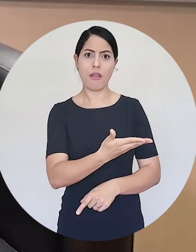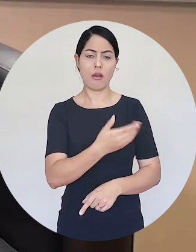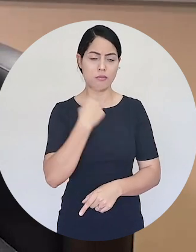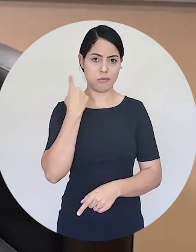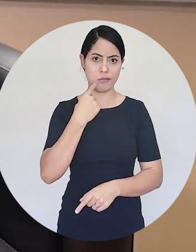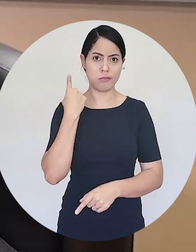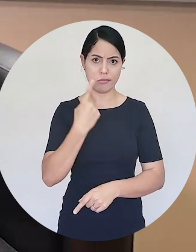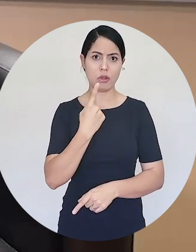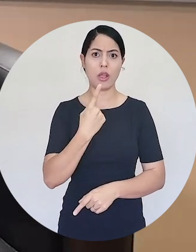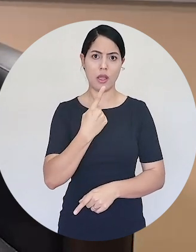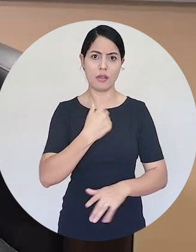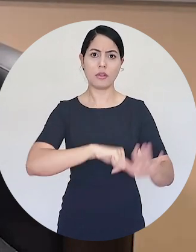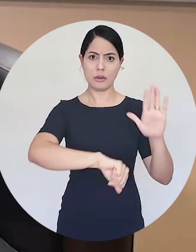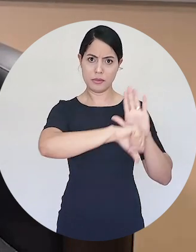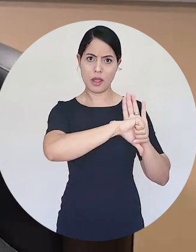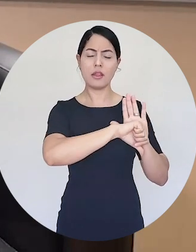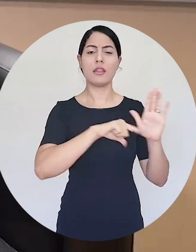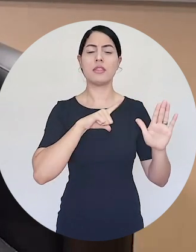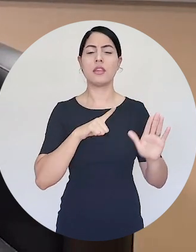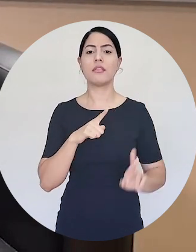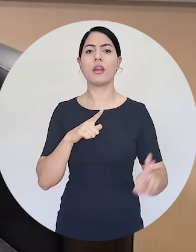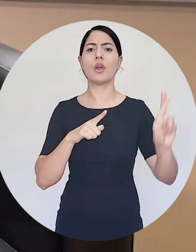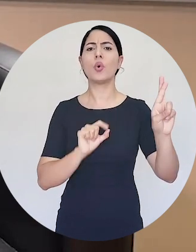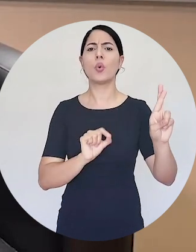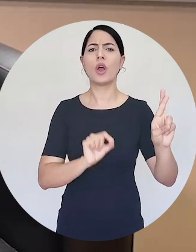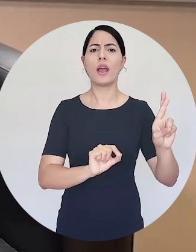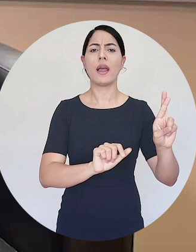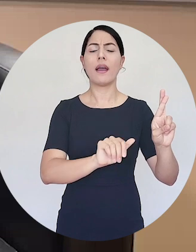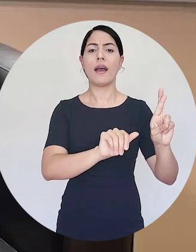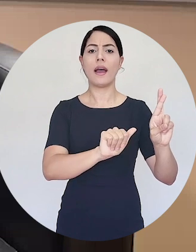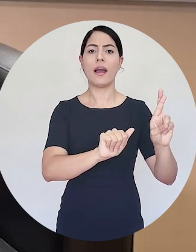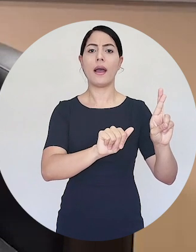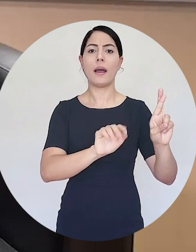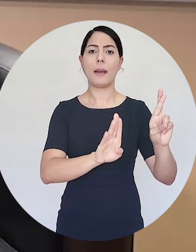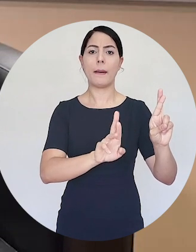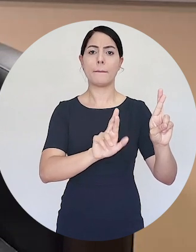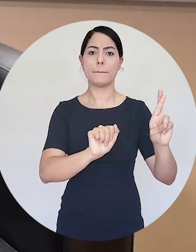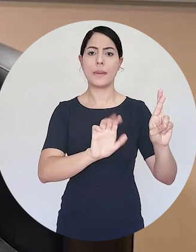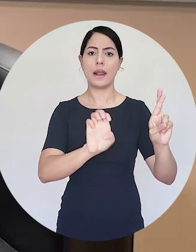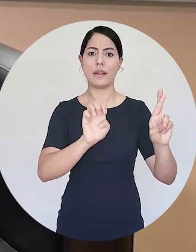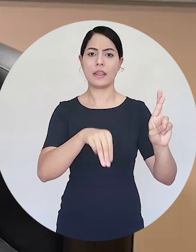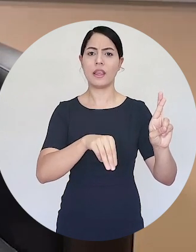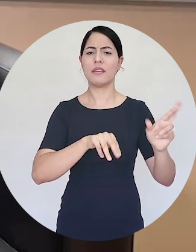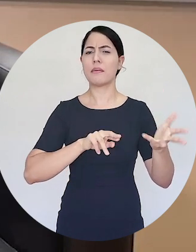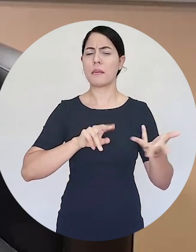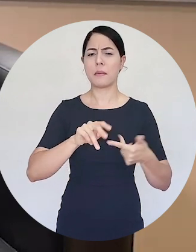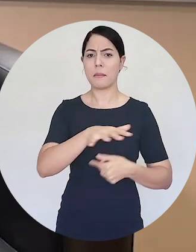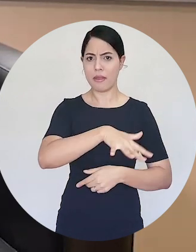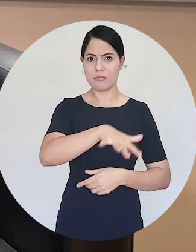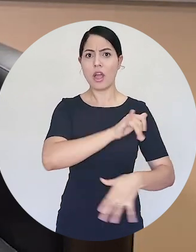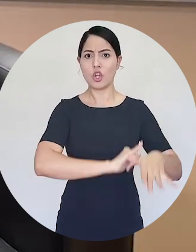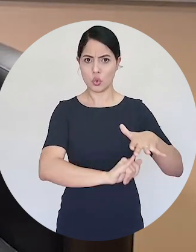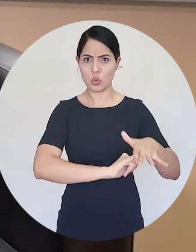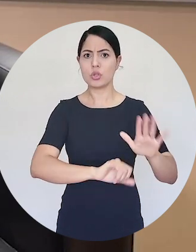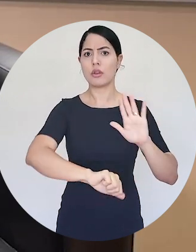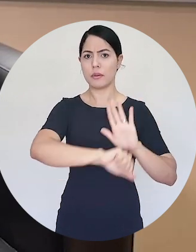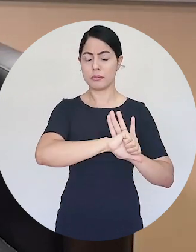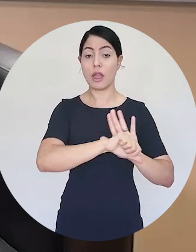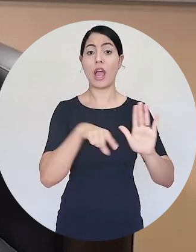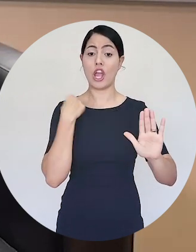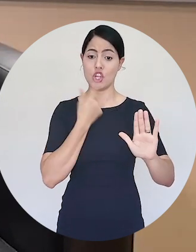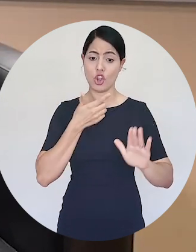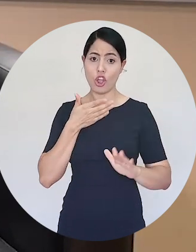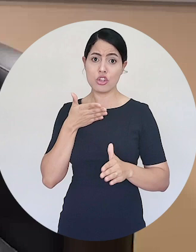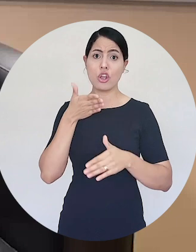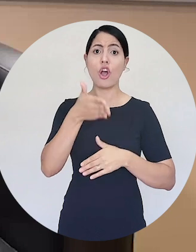advogado criminalista, entidades representativas como a Anacrim e a Abracrim também quiseram se fazer presentes e fomos